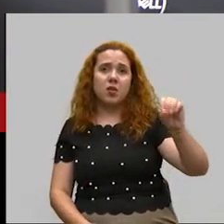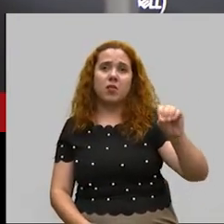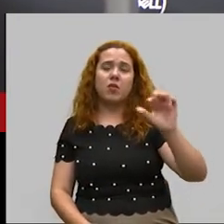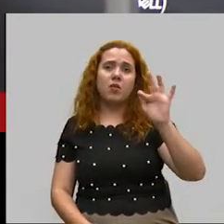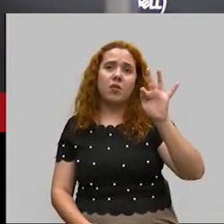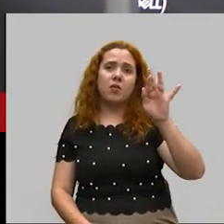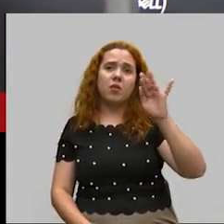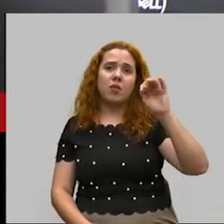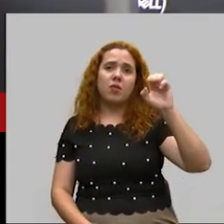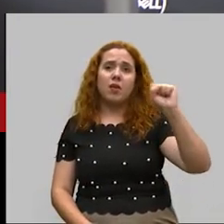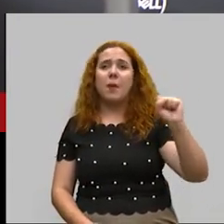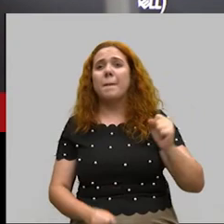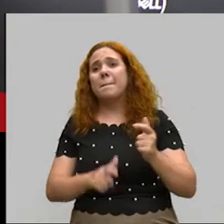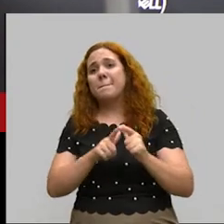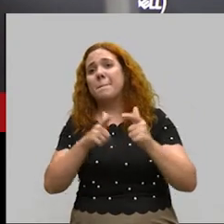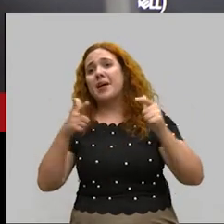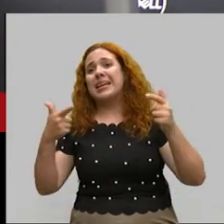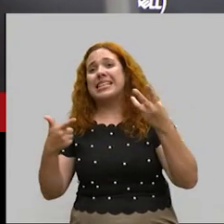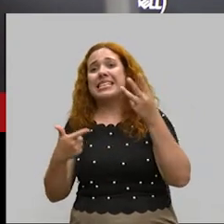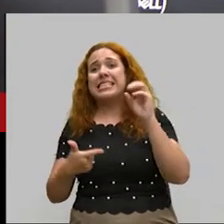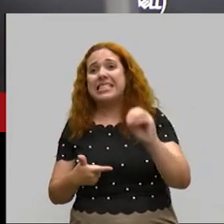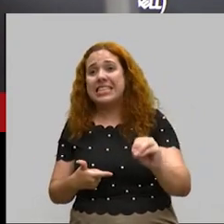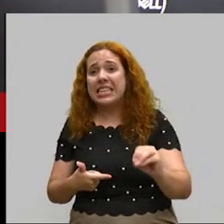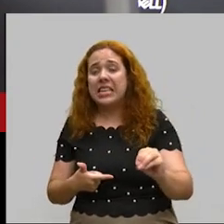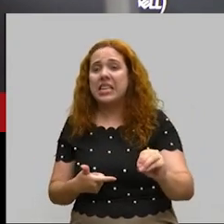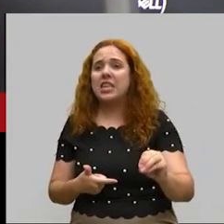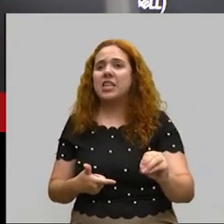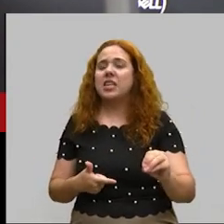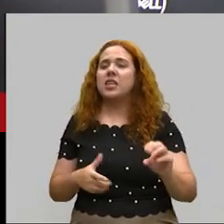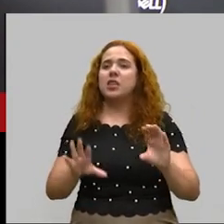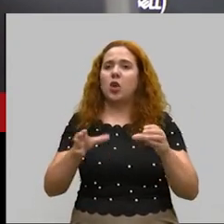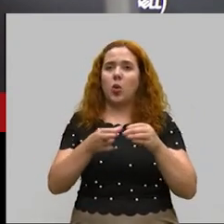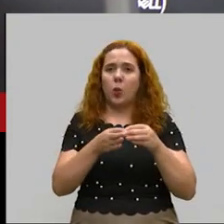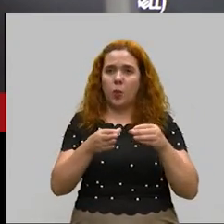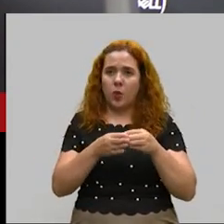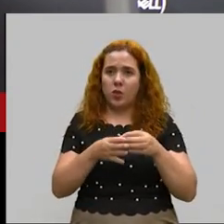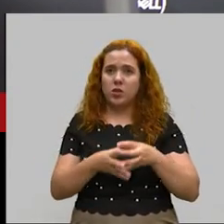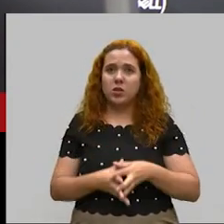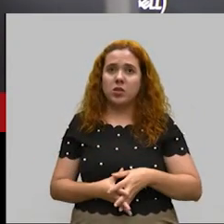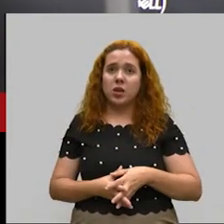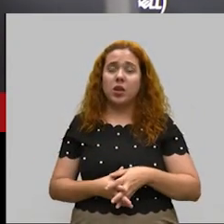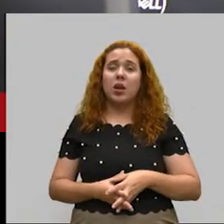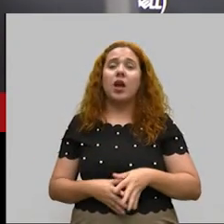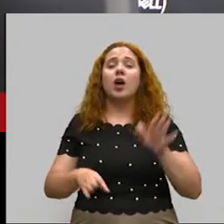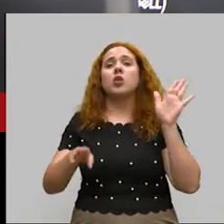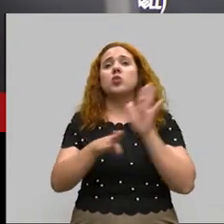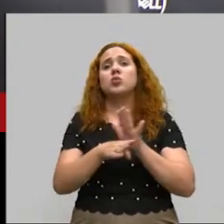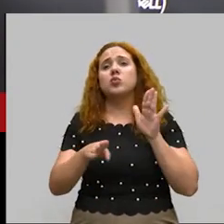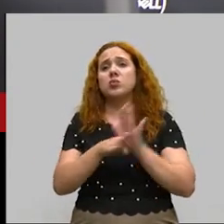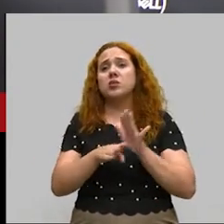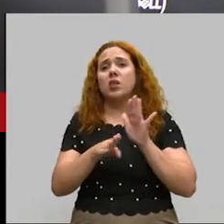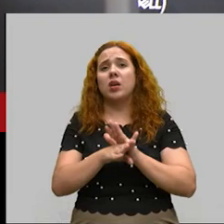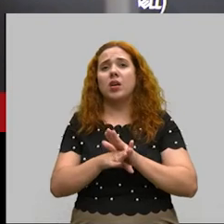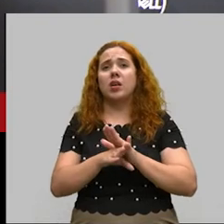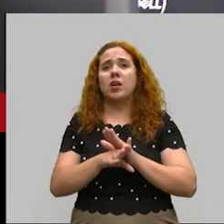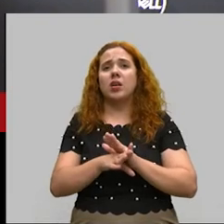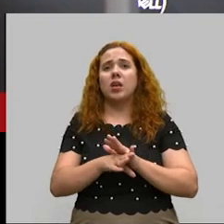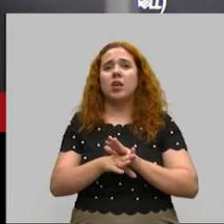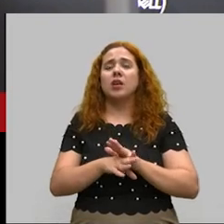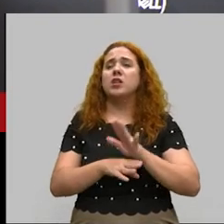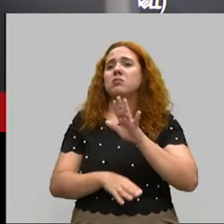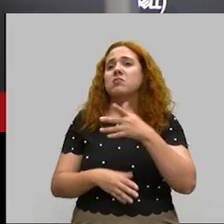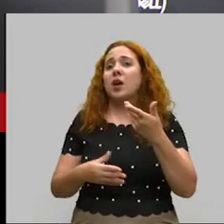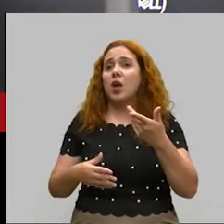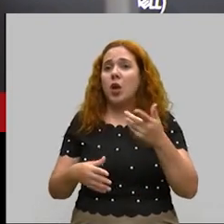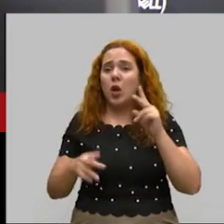atua com mais de 30 comunidades tradicionais ajudando a buscar o seu at reconhecimento seja como Ribeirinha